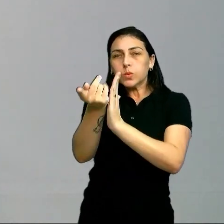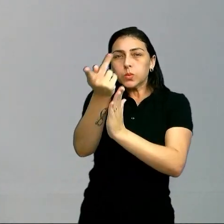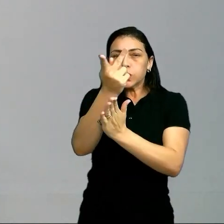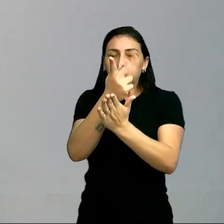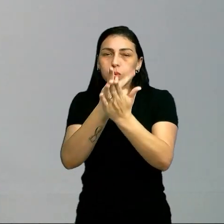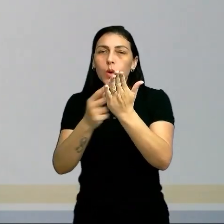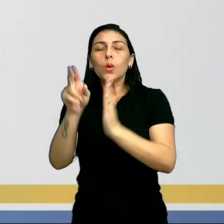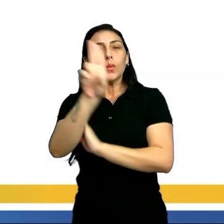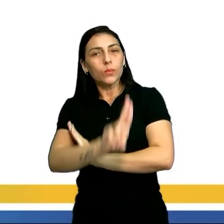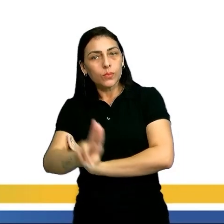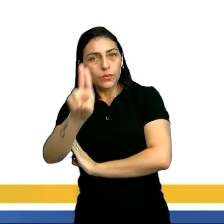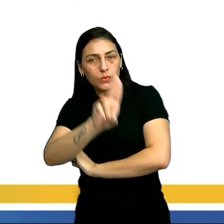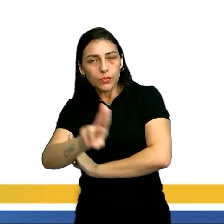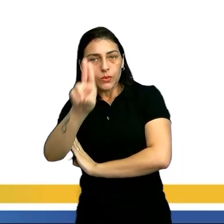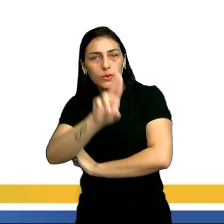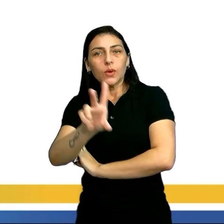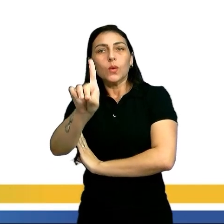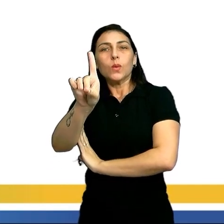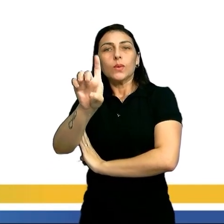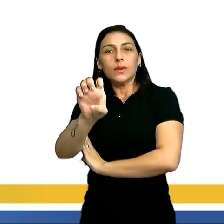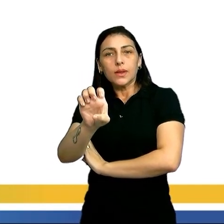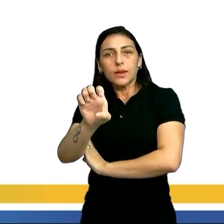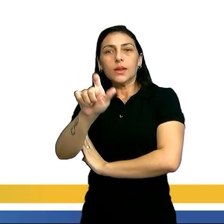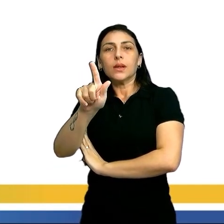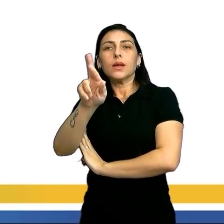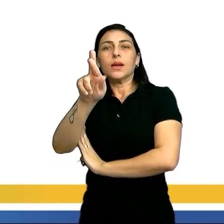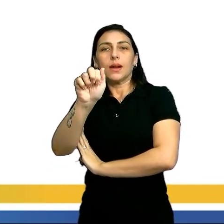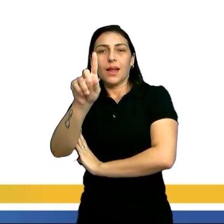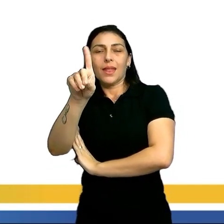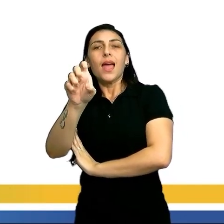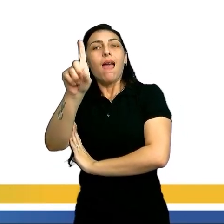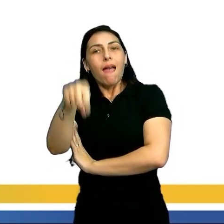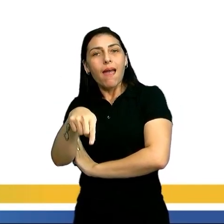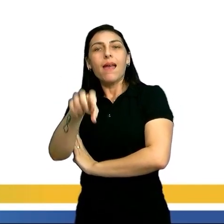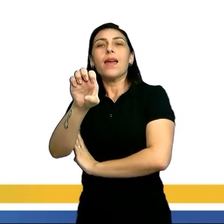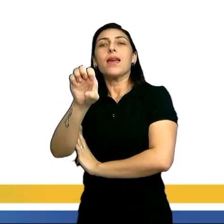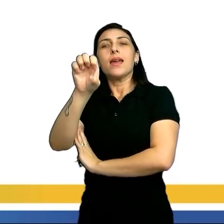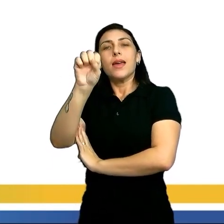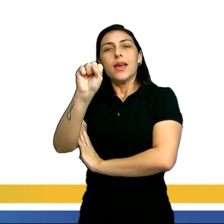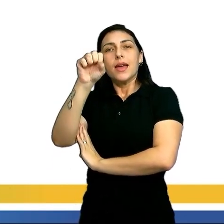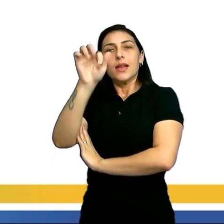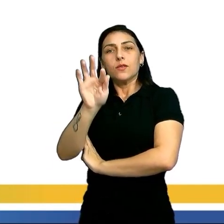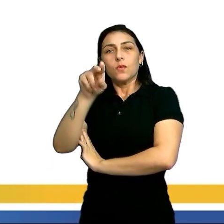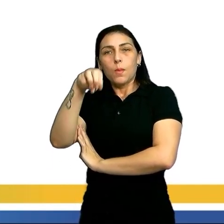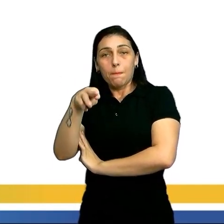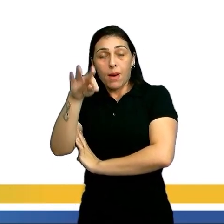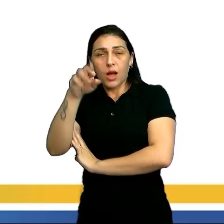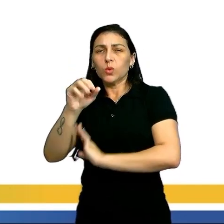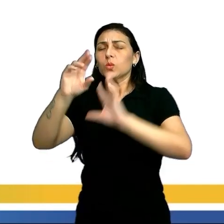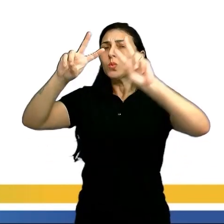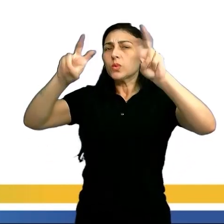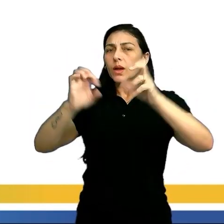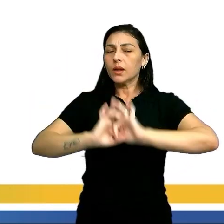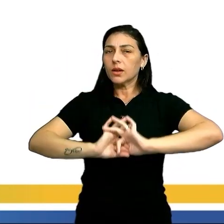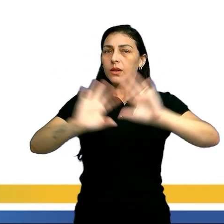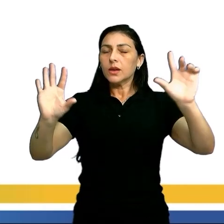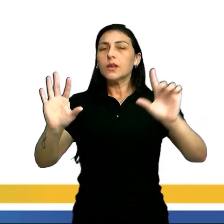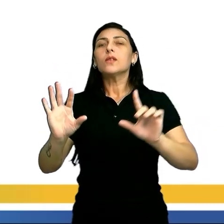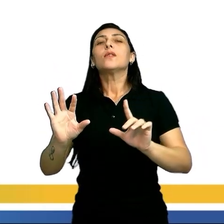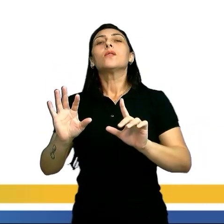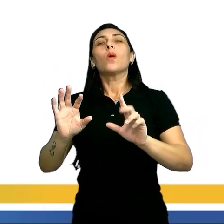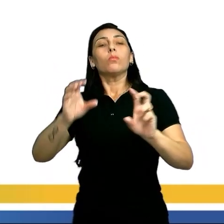você utiliza aquele degradê, isso é um esfumato. Temática. Temática livre, como